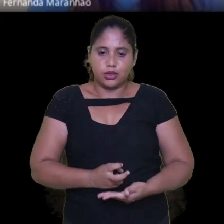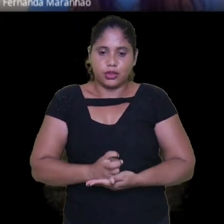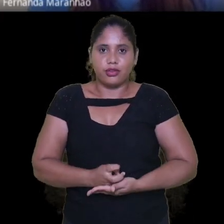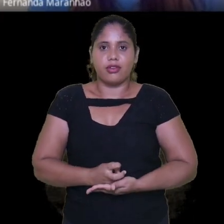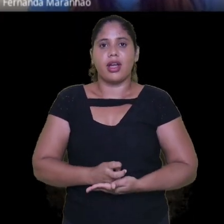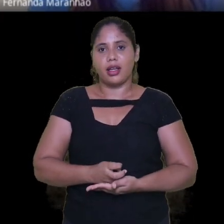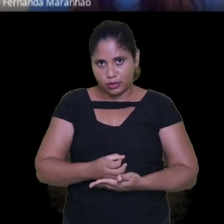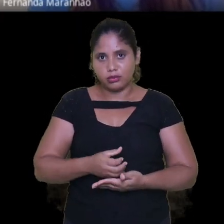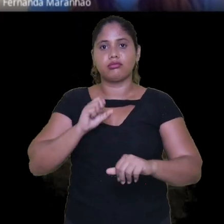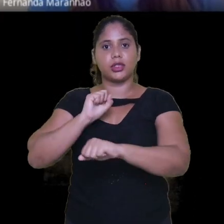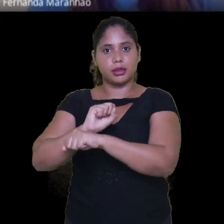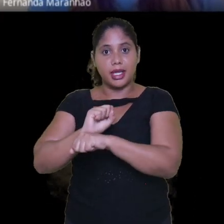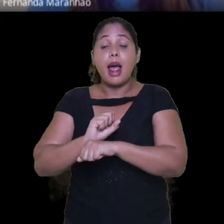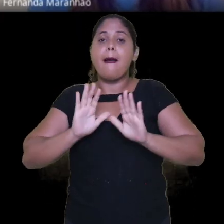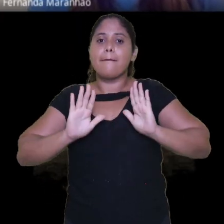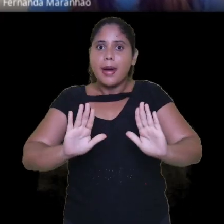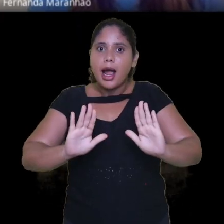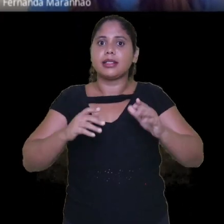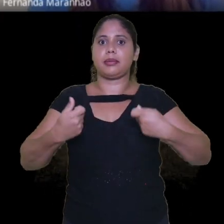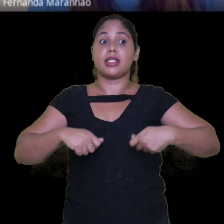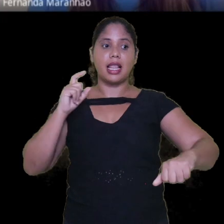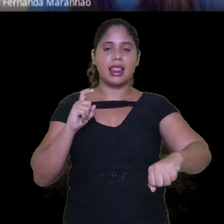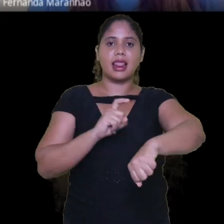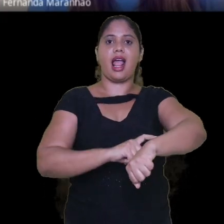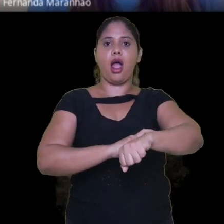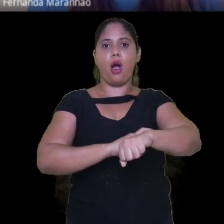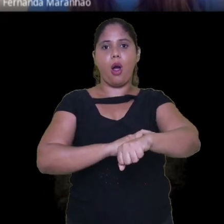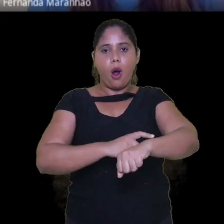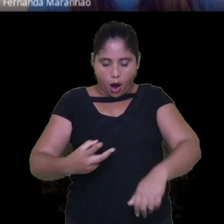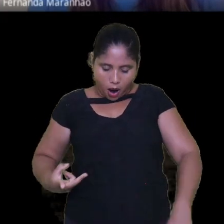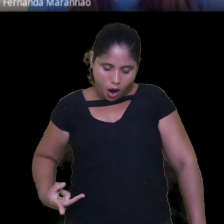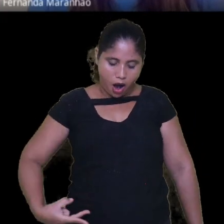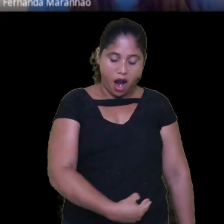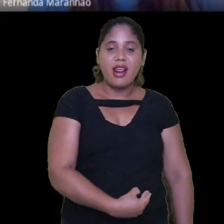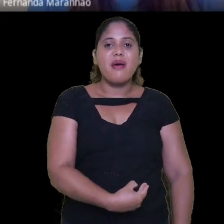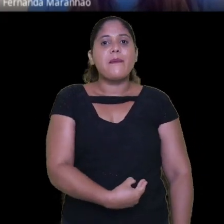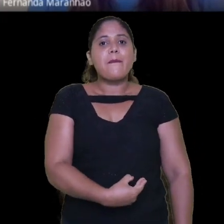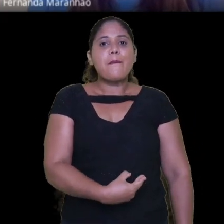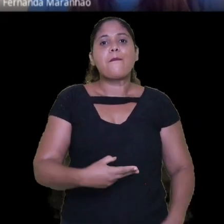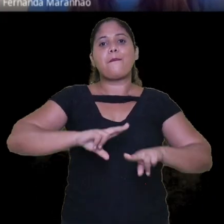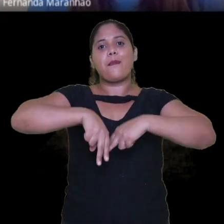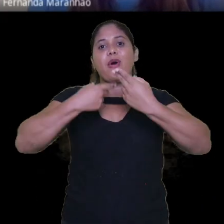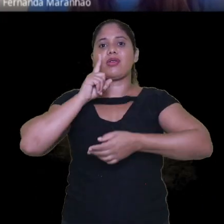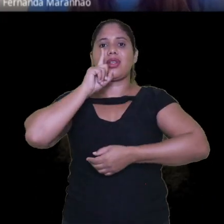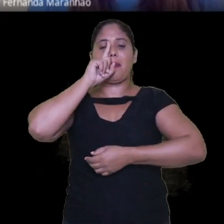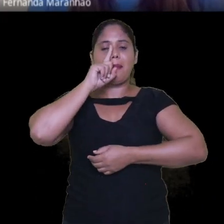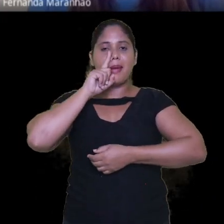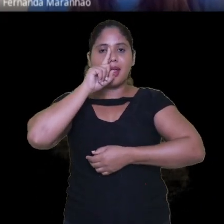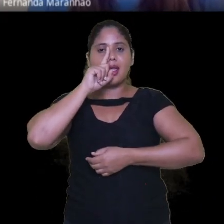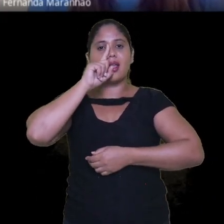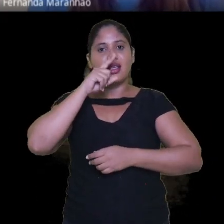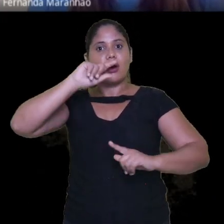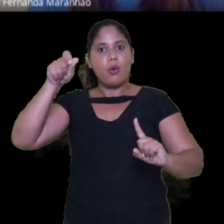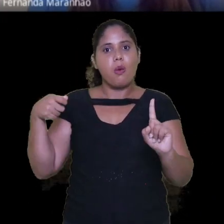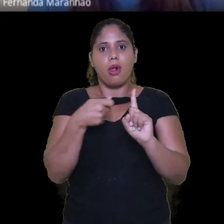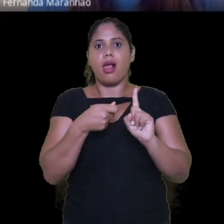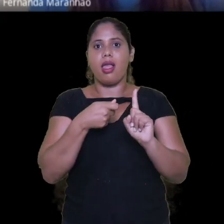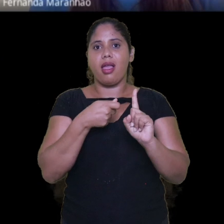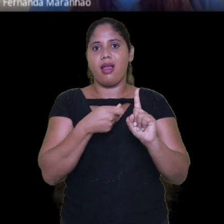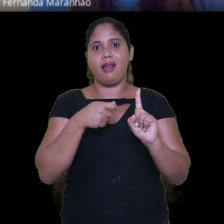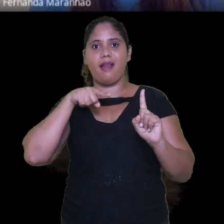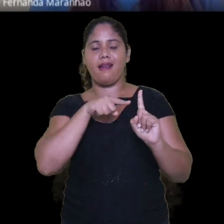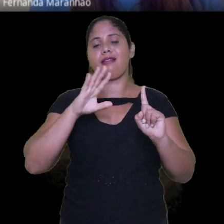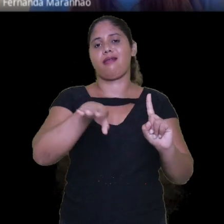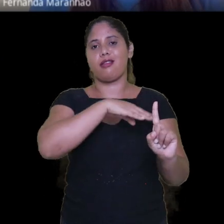definição, crescimento fetal abaixo do potencial genético esperado, então aquele feto que tinha um potencial genético de ter um determinado crescimento,